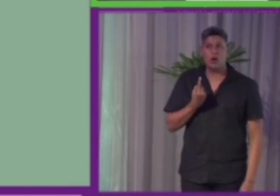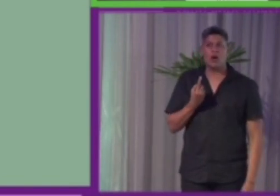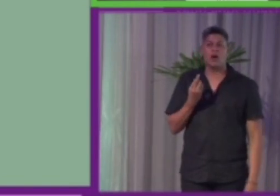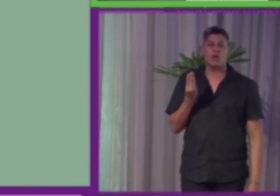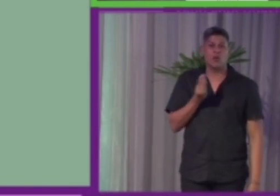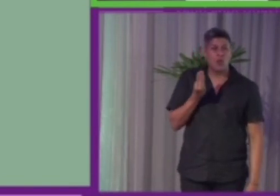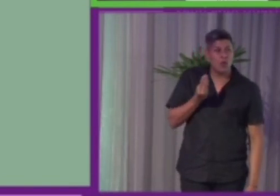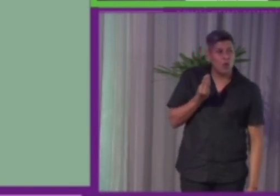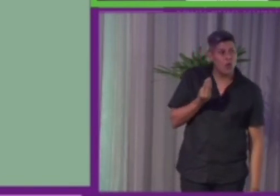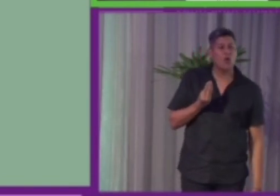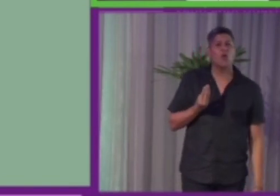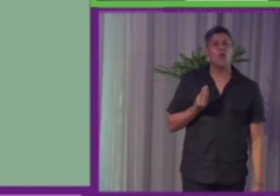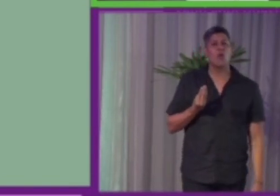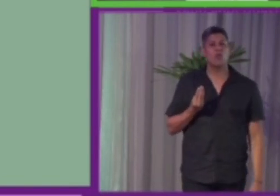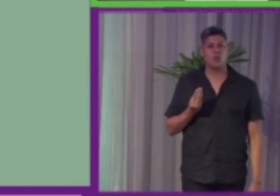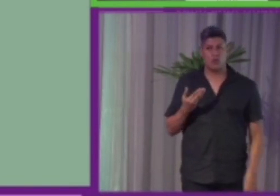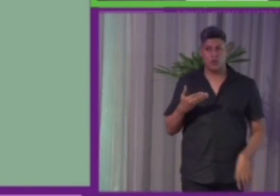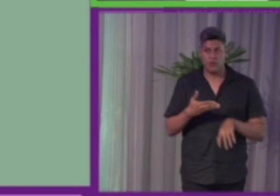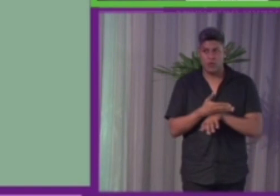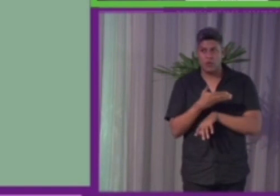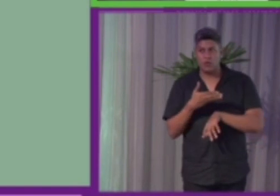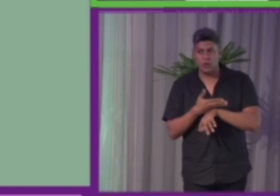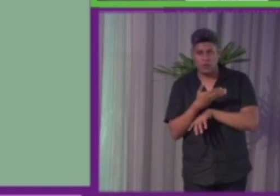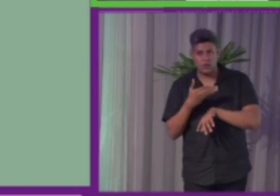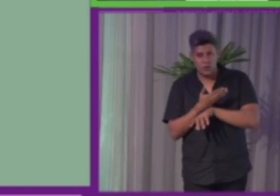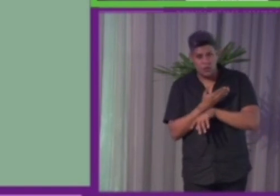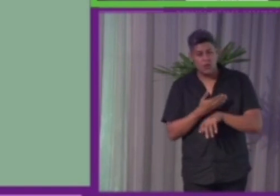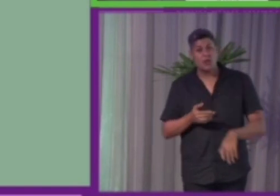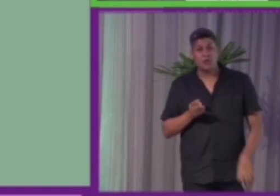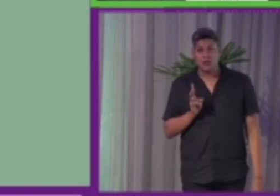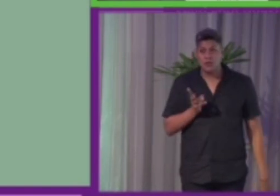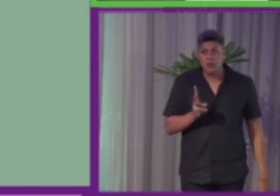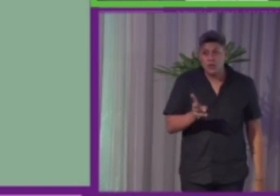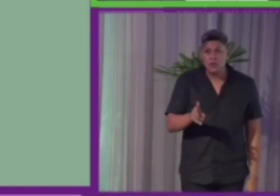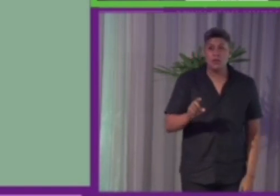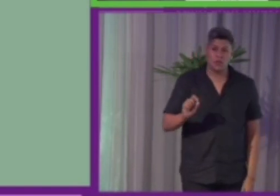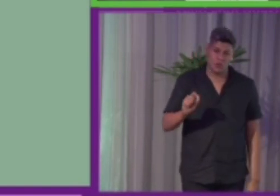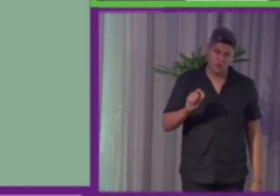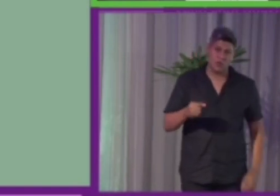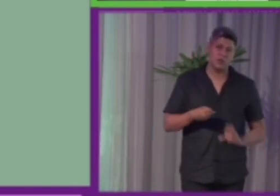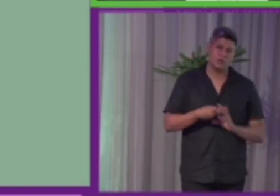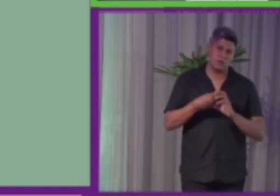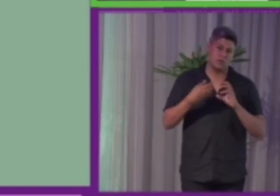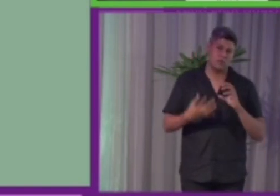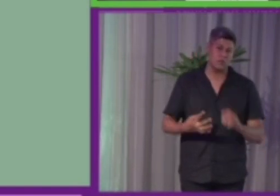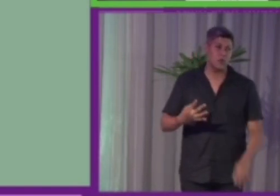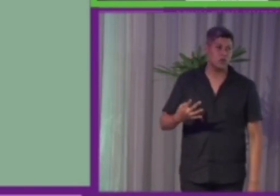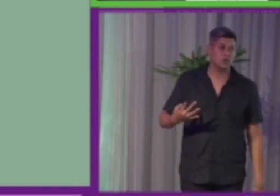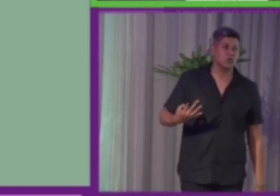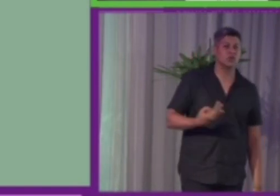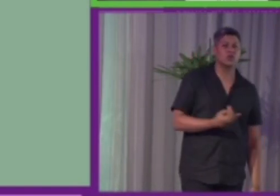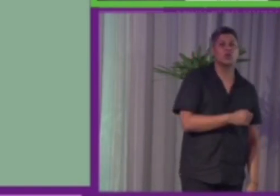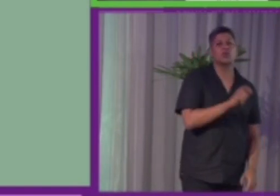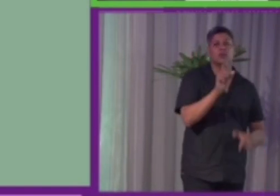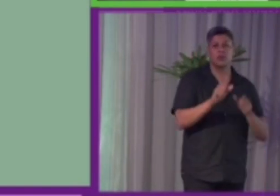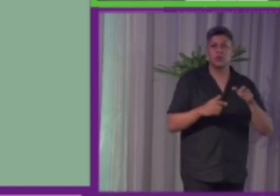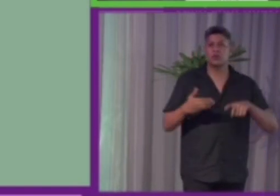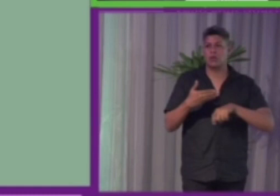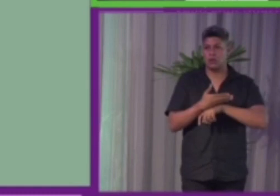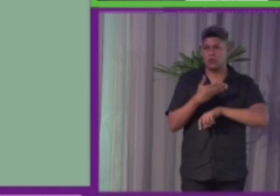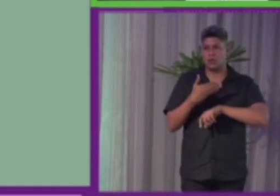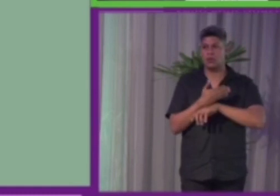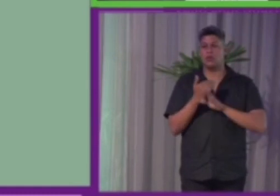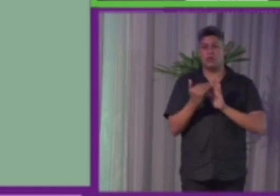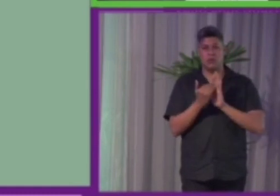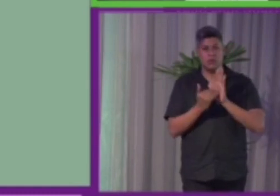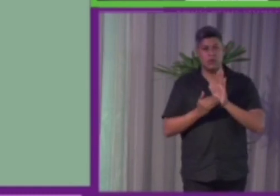frequência de exacerbações e, como sempre, um aspecto do nosso registro é todas as pessoas têm acesso aos seus dados em